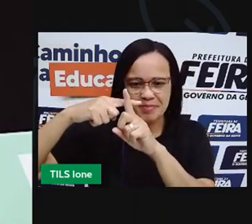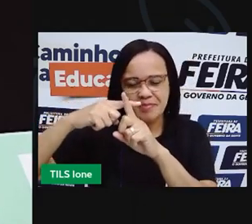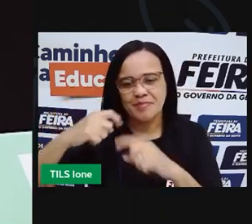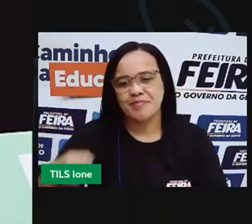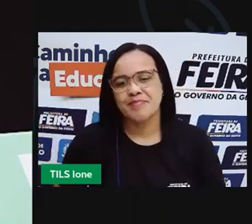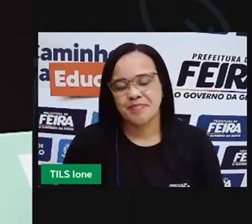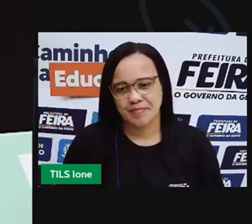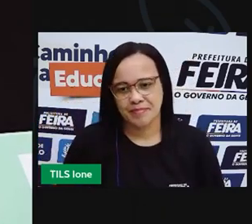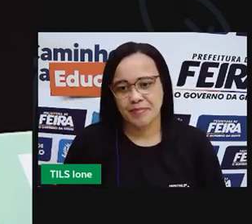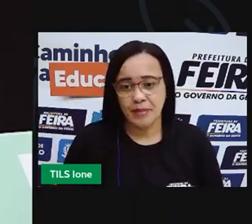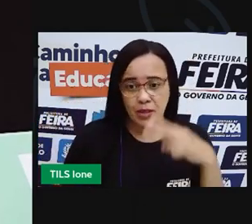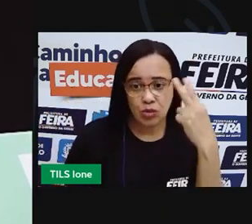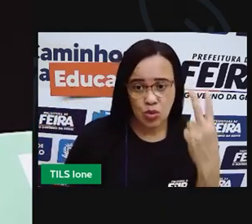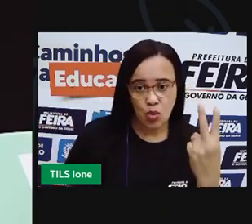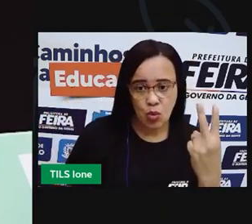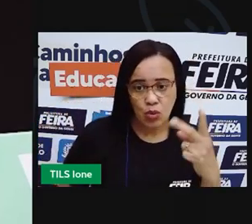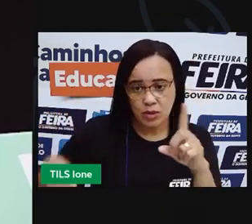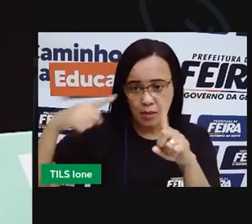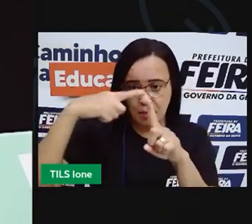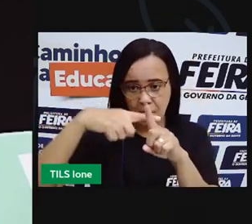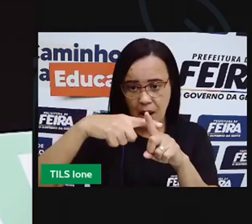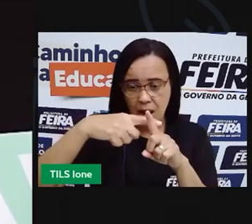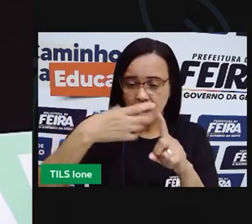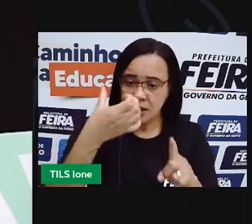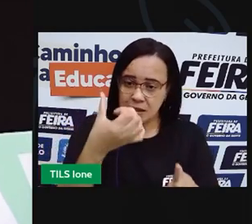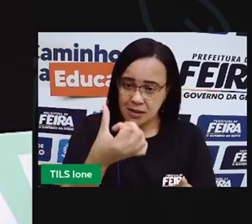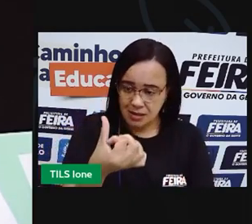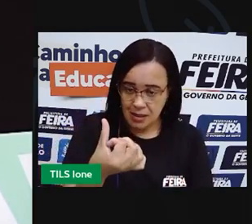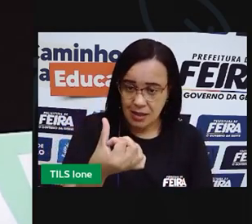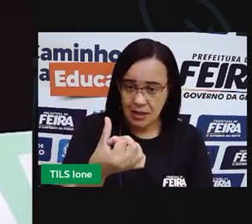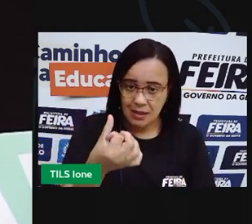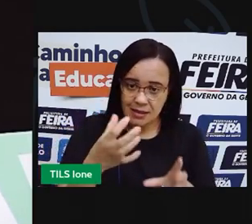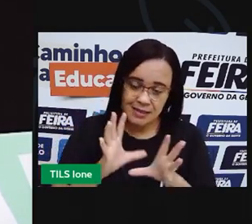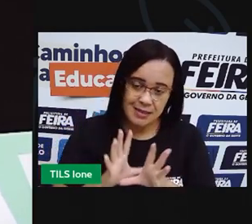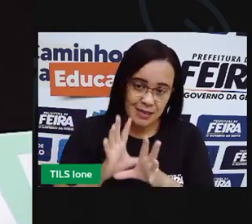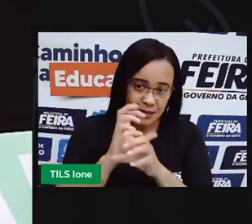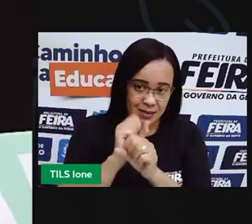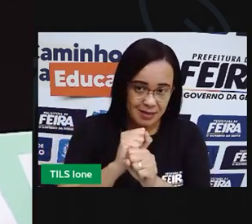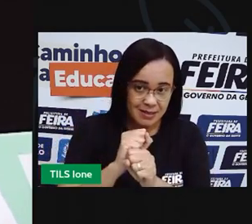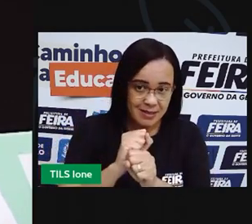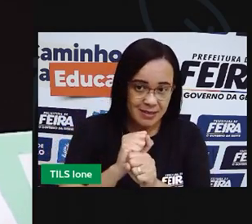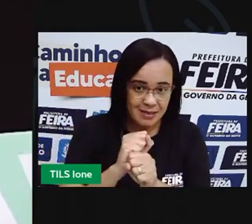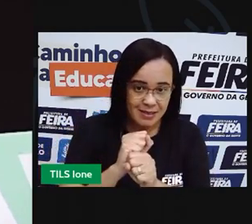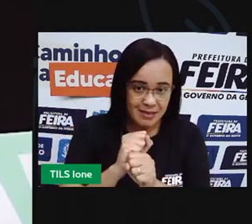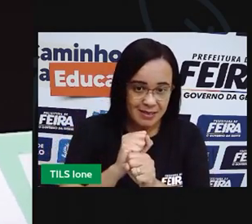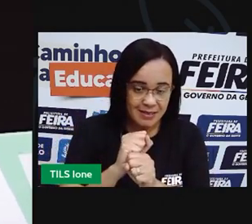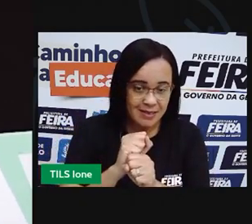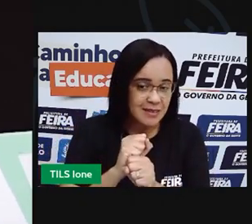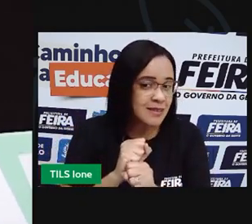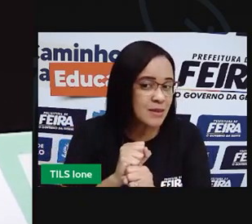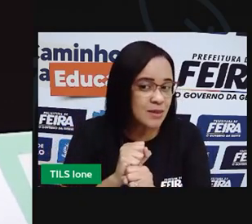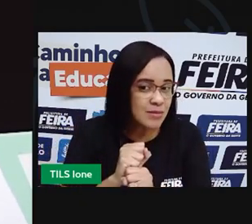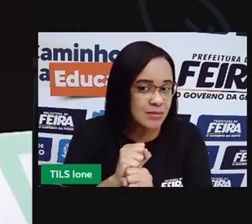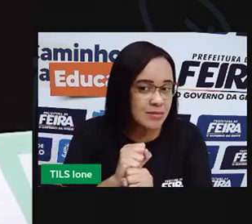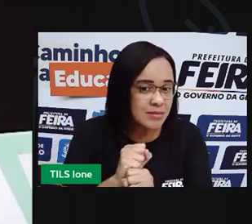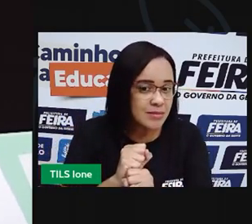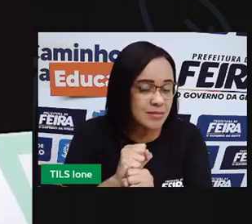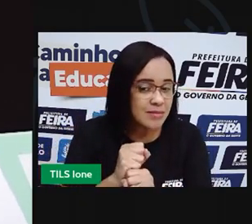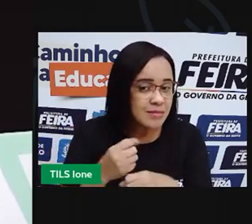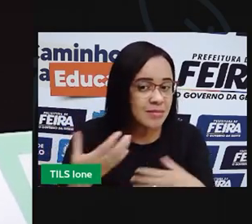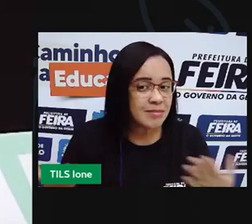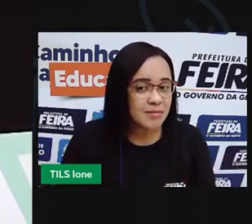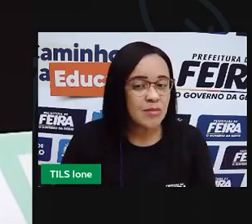Então, a gente viu que 2 mais 6, o resultado, né, o símbolo aqui igual, o resultado